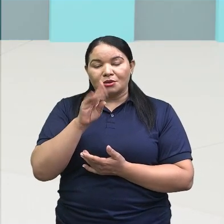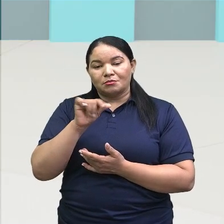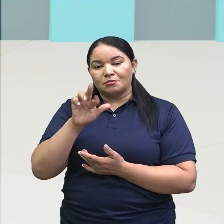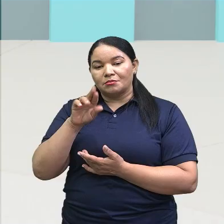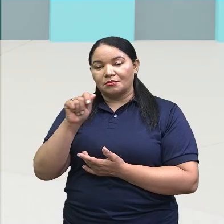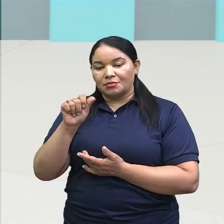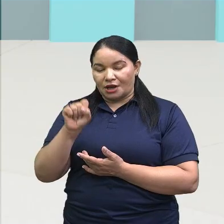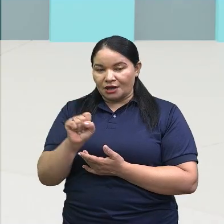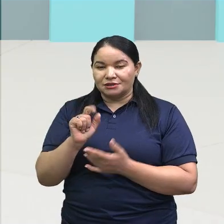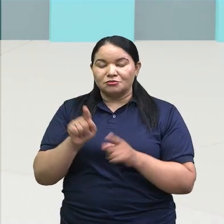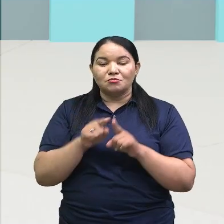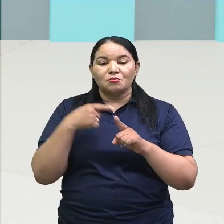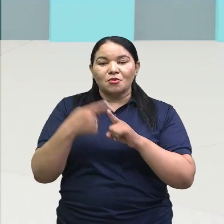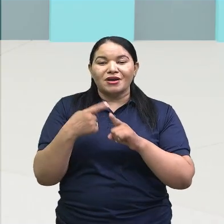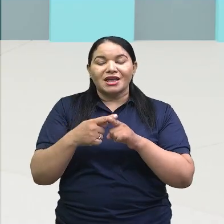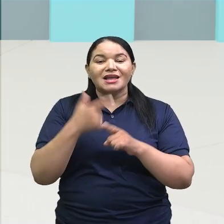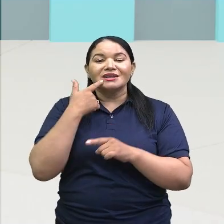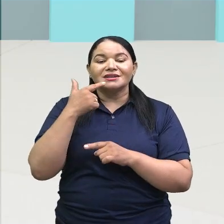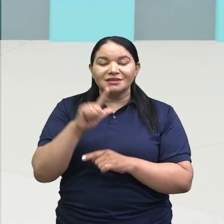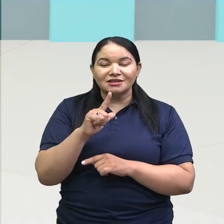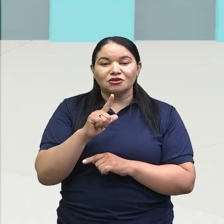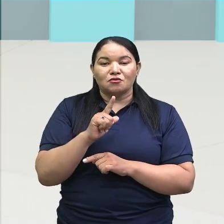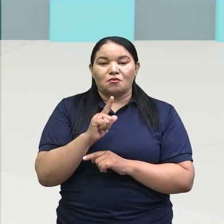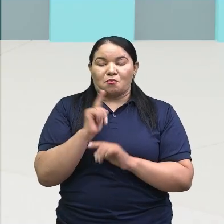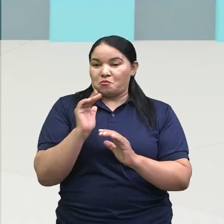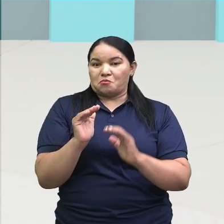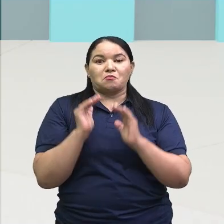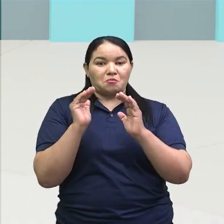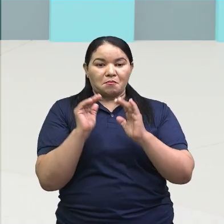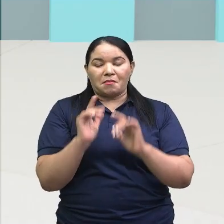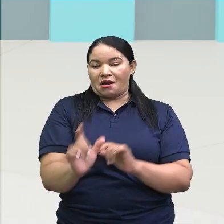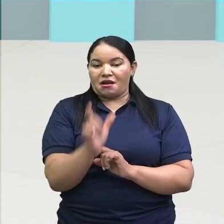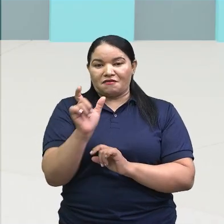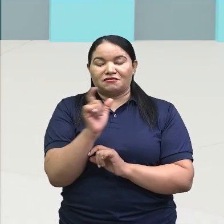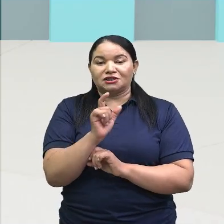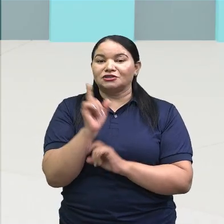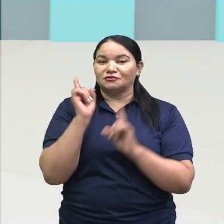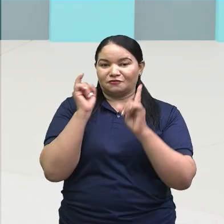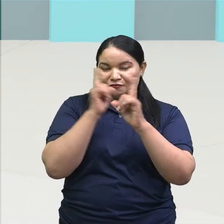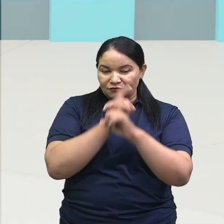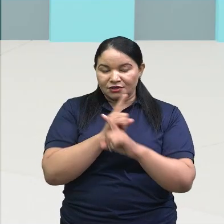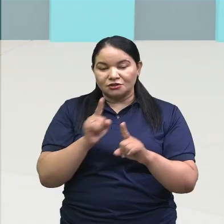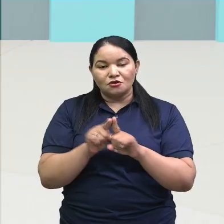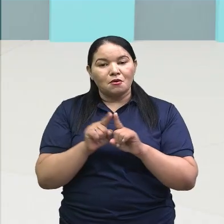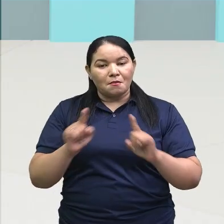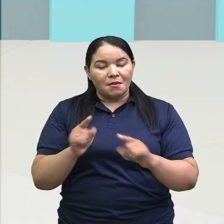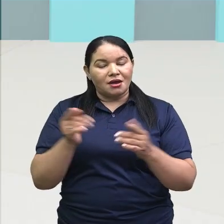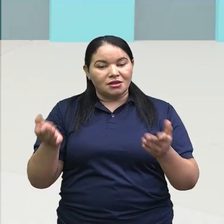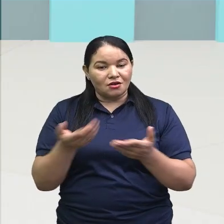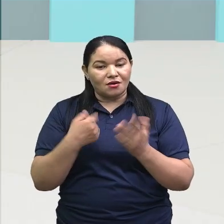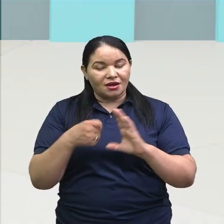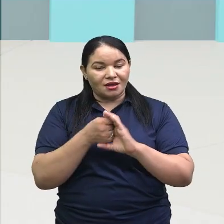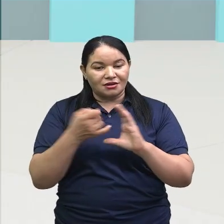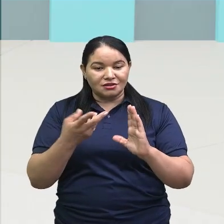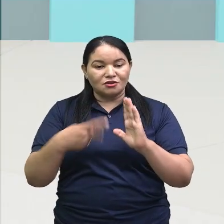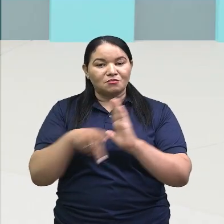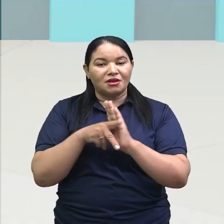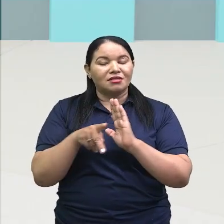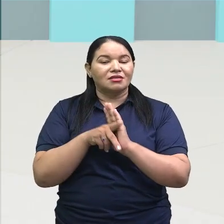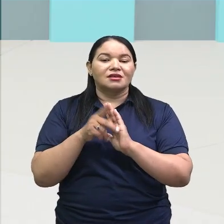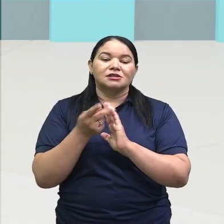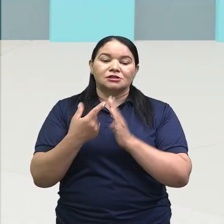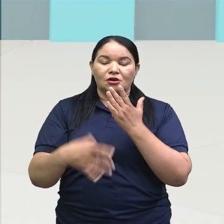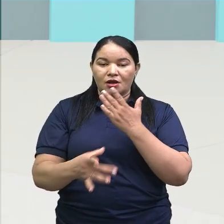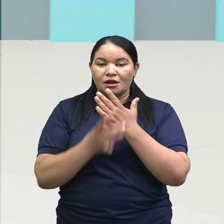um linguajar altamente culto, né? As palavras são difíceis ali, tá bom? Então, essas são as características do realismo. O que a